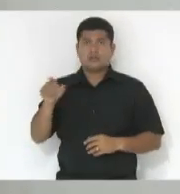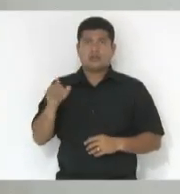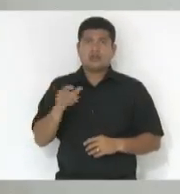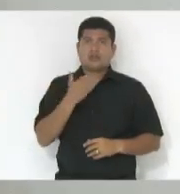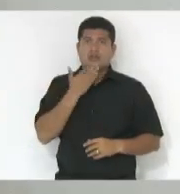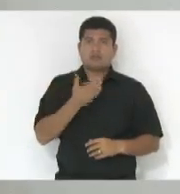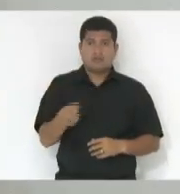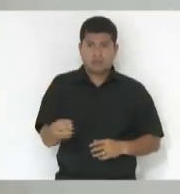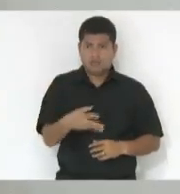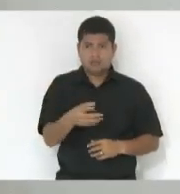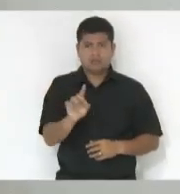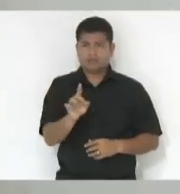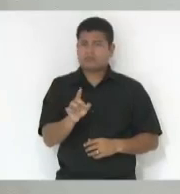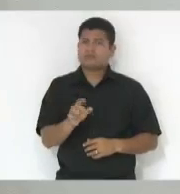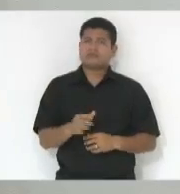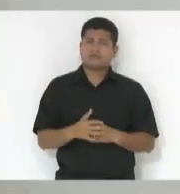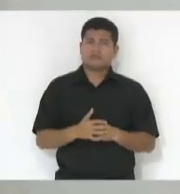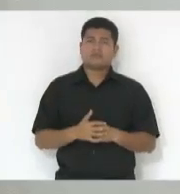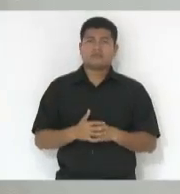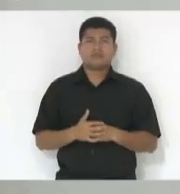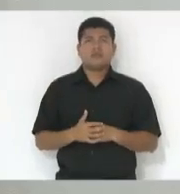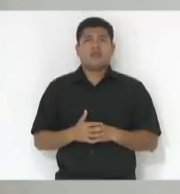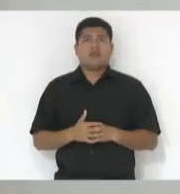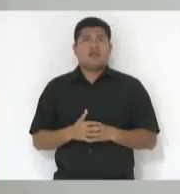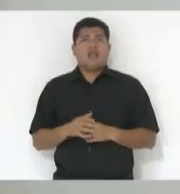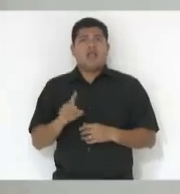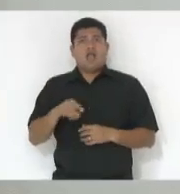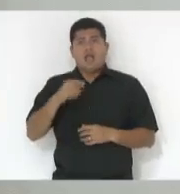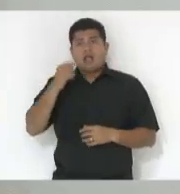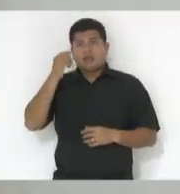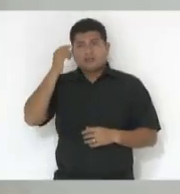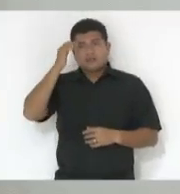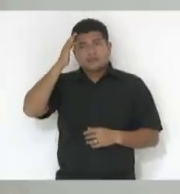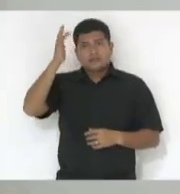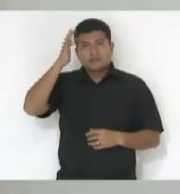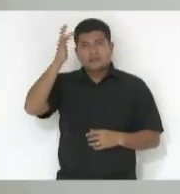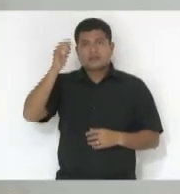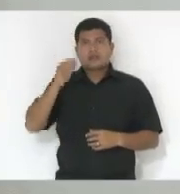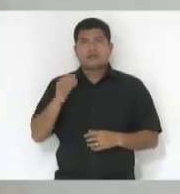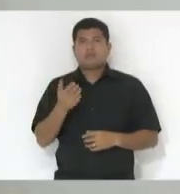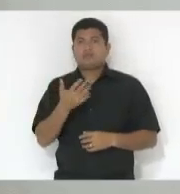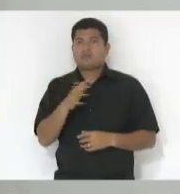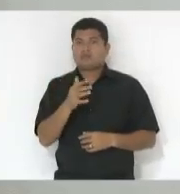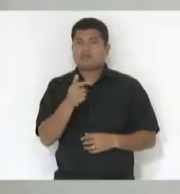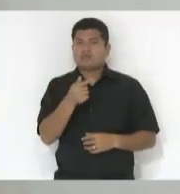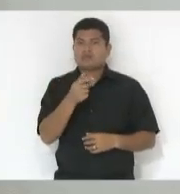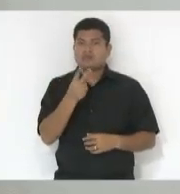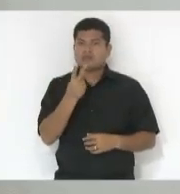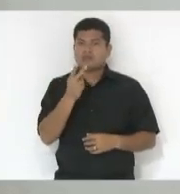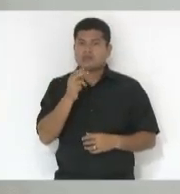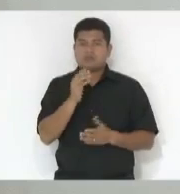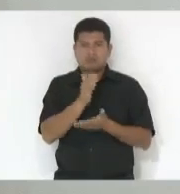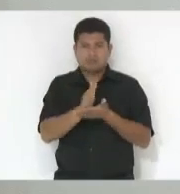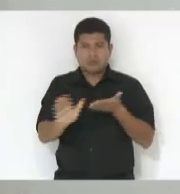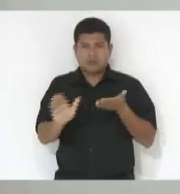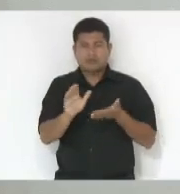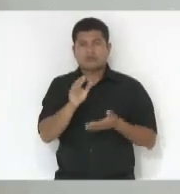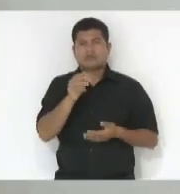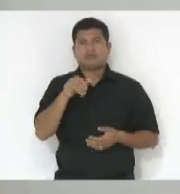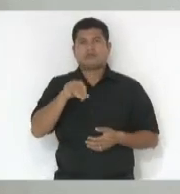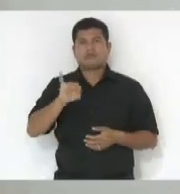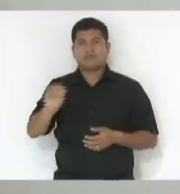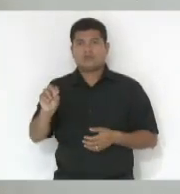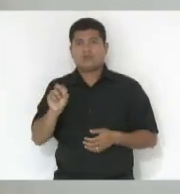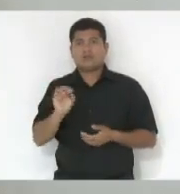nova. A ideia é que parte dos 72 milhões sejam destinados